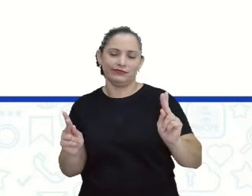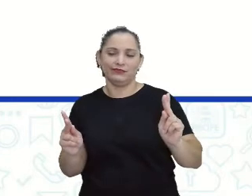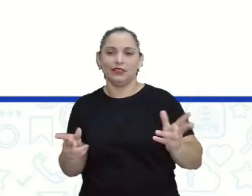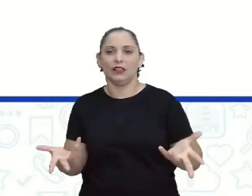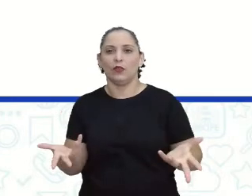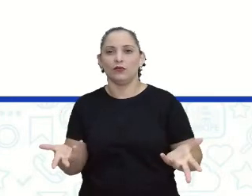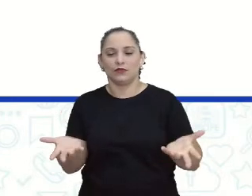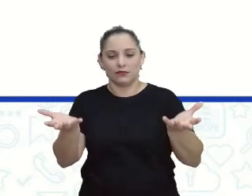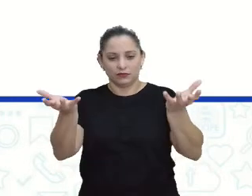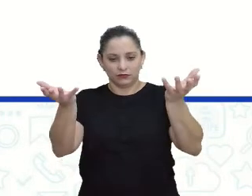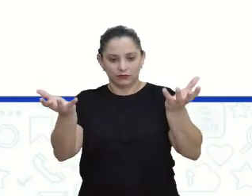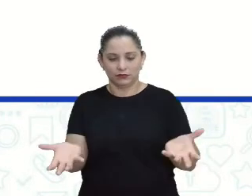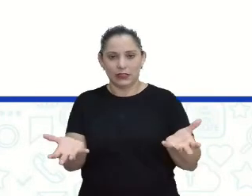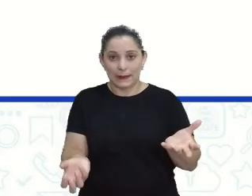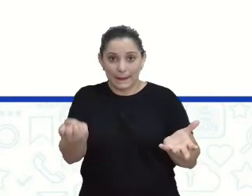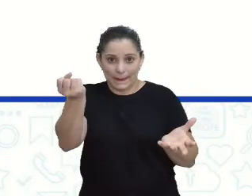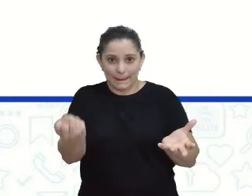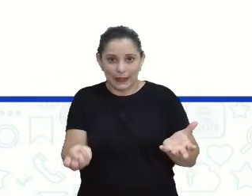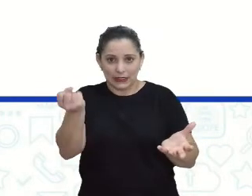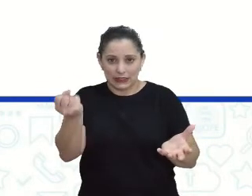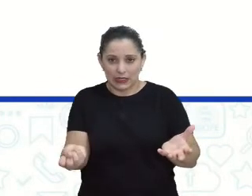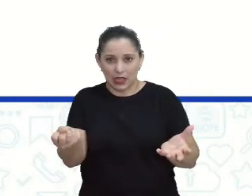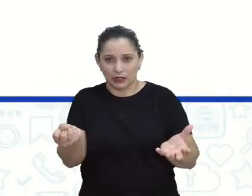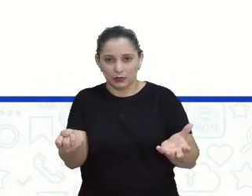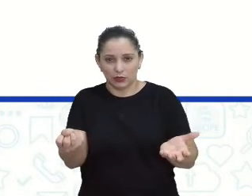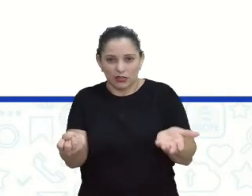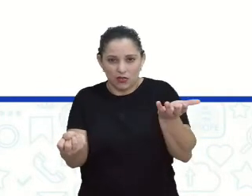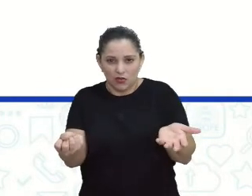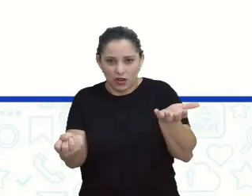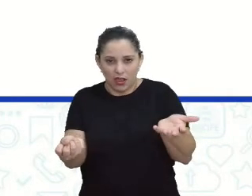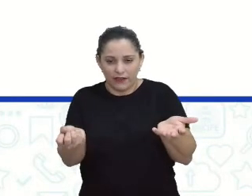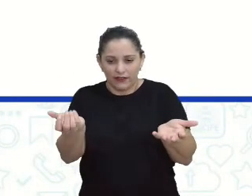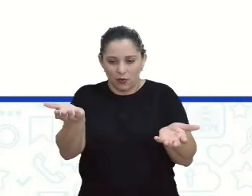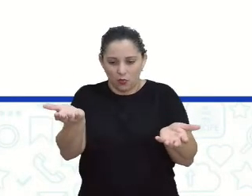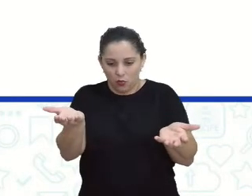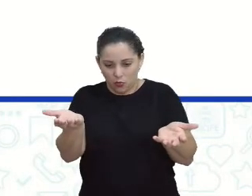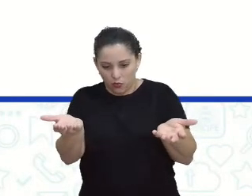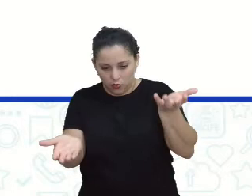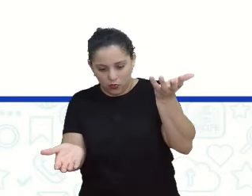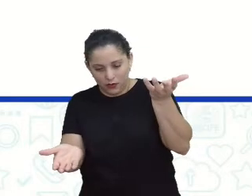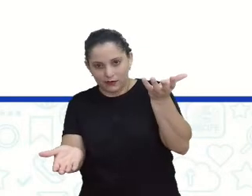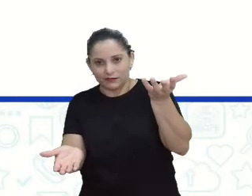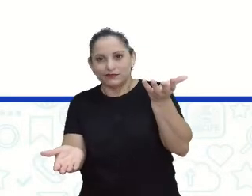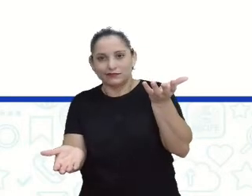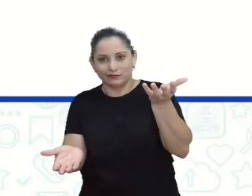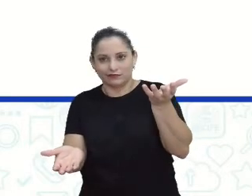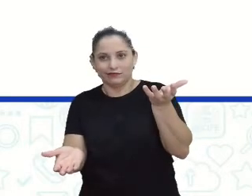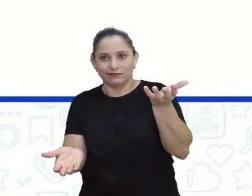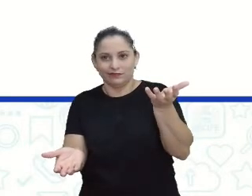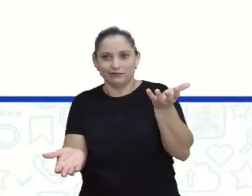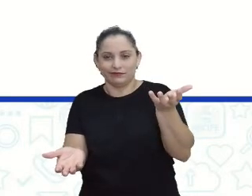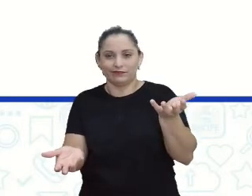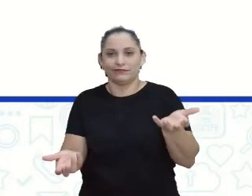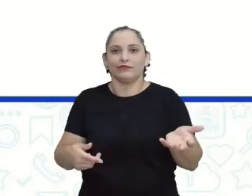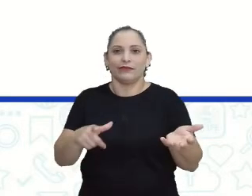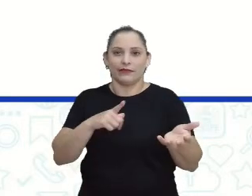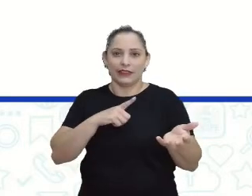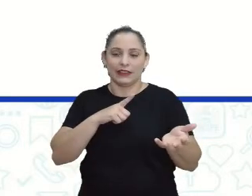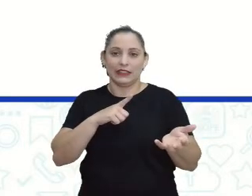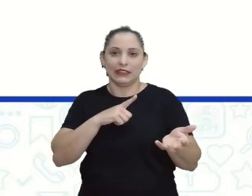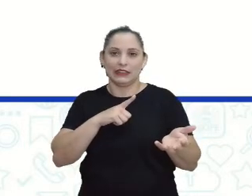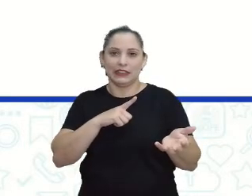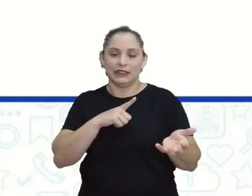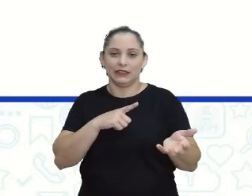coloco de um lado da balança aqueles 2 pesos, um de 1 kg e outro de meio quilo, eu tenho em um lado da balança